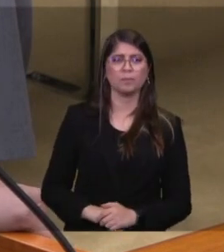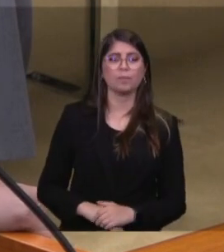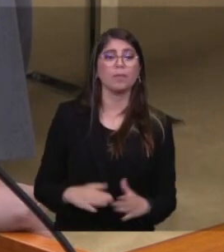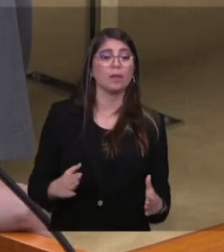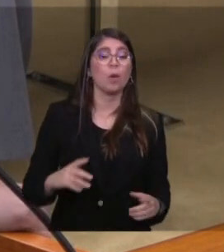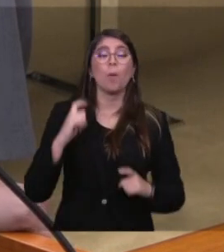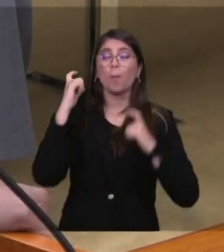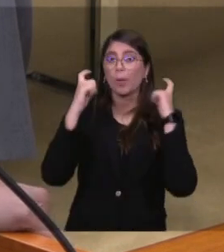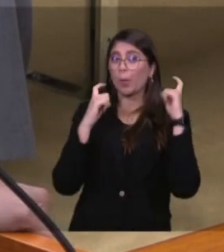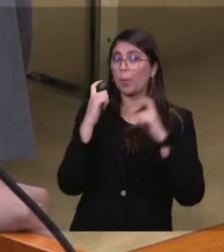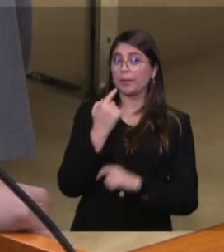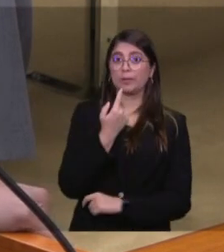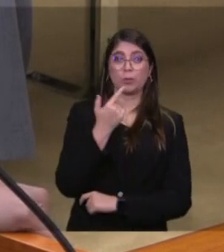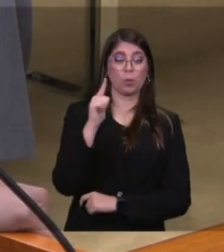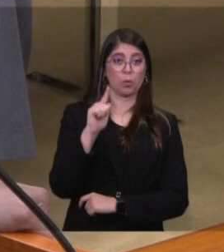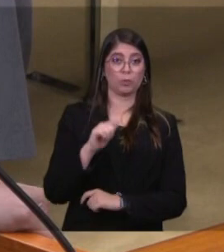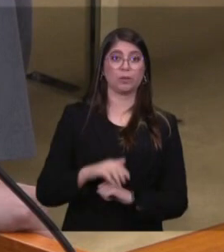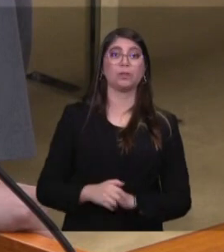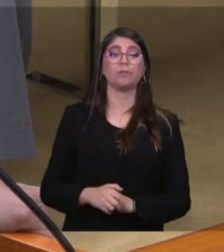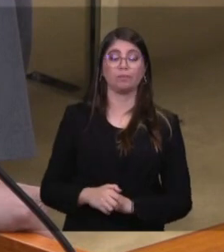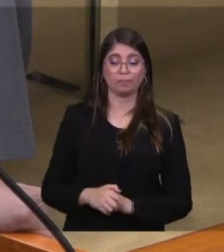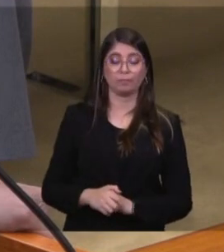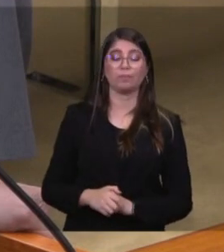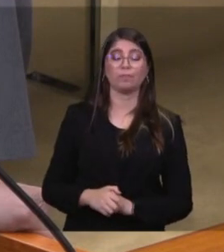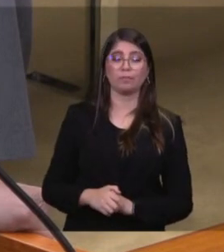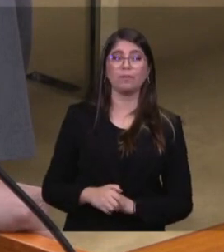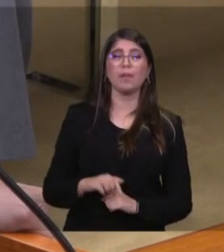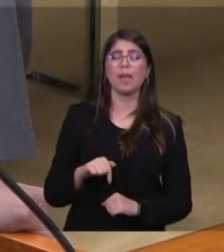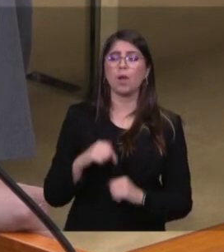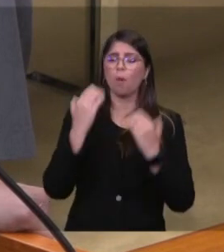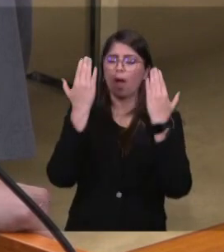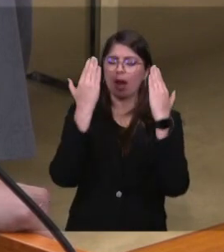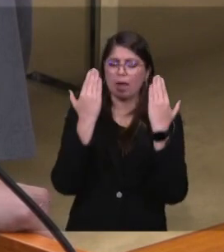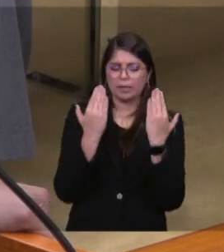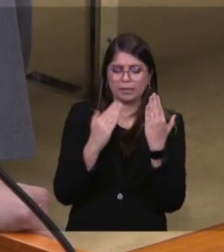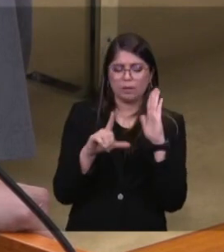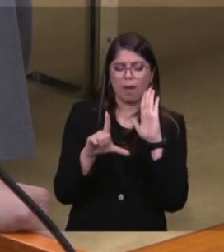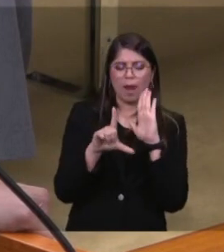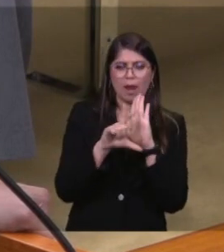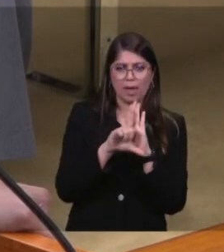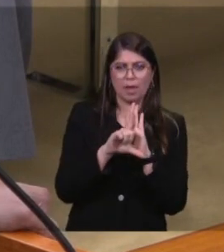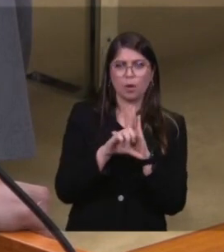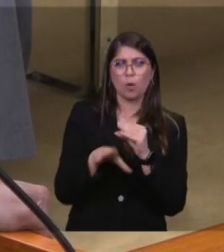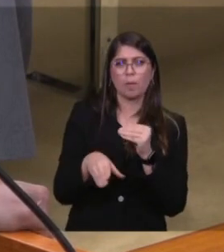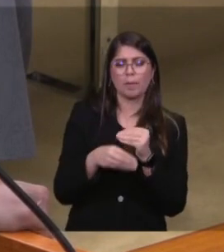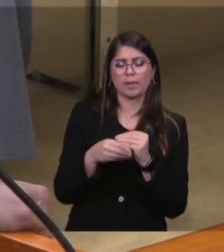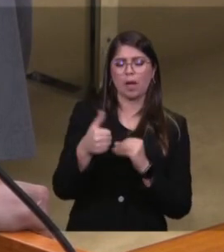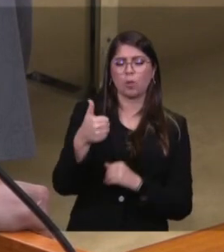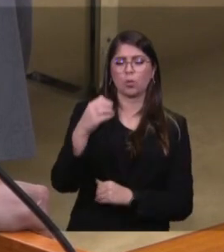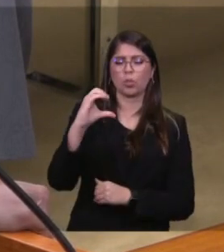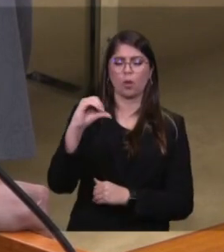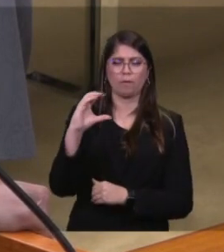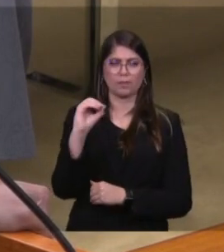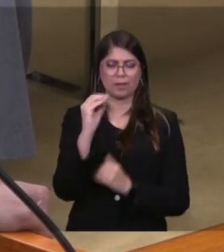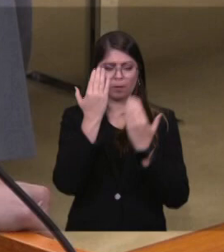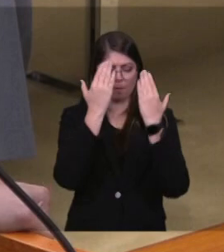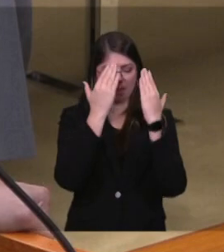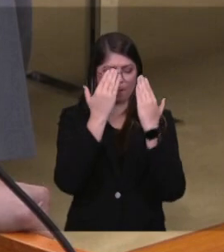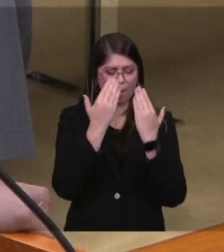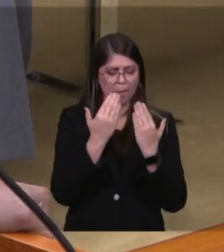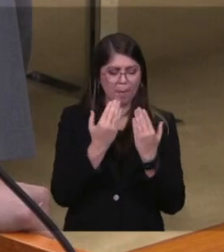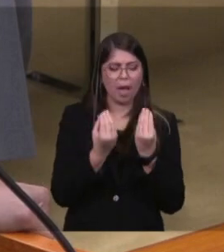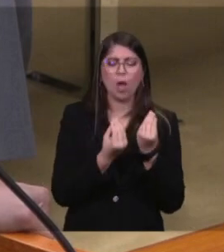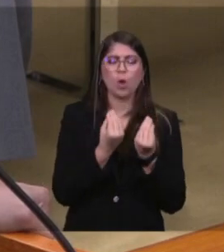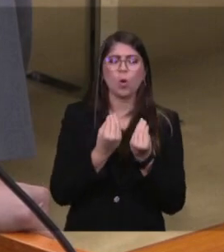outra preocupação que tenho ao analisar a Lei Complementar 190 e a forma como ela foi estabelecida pelo